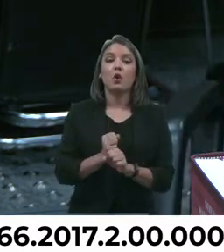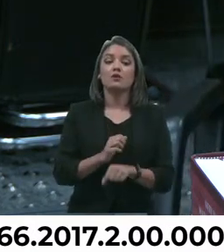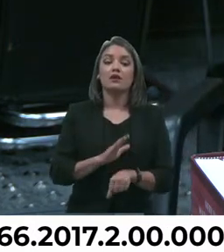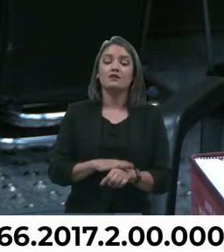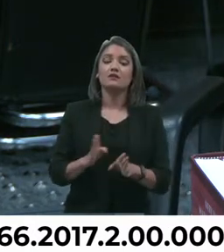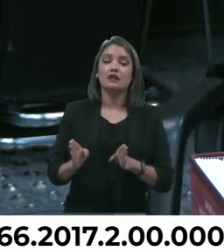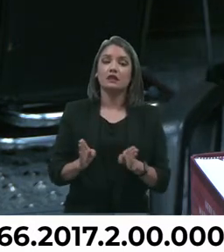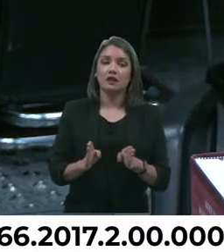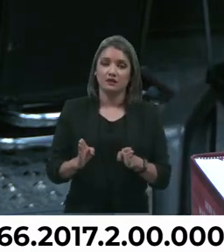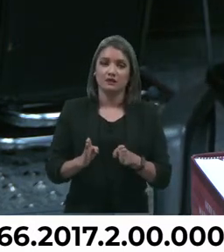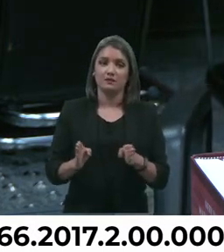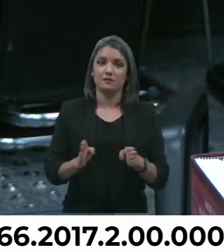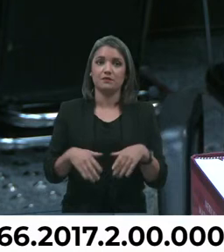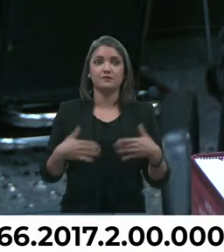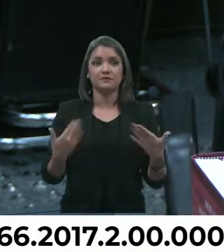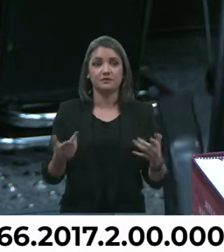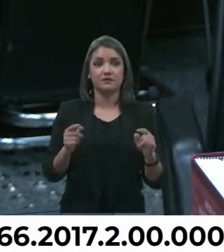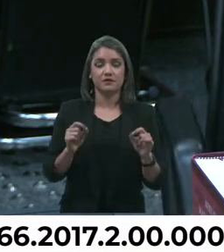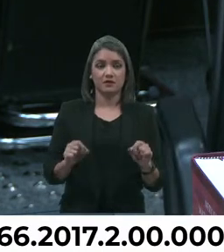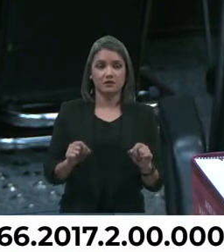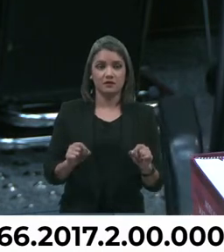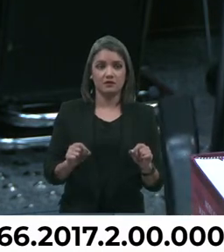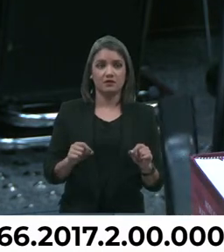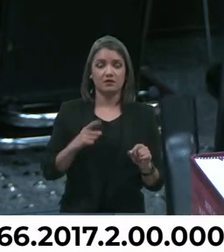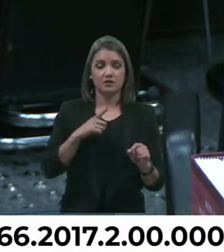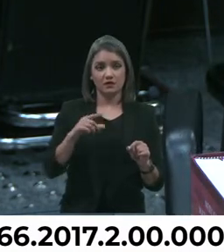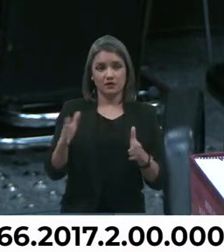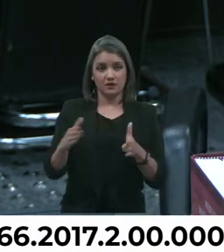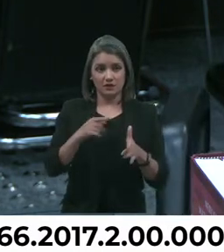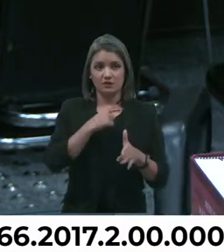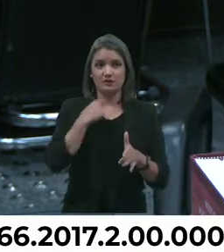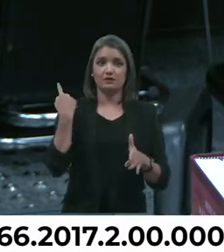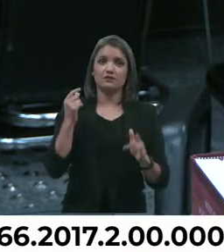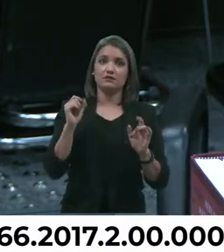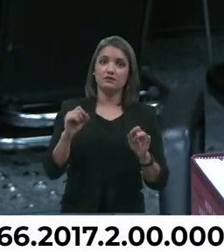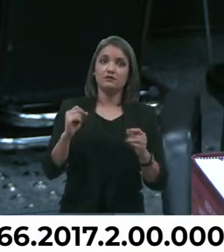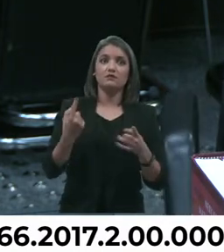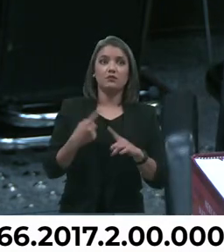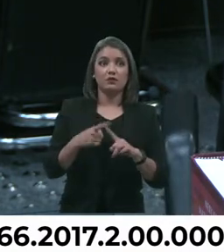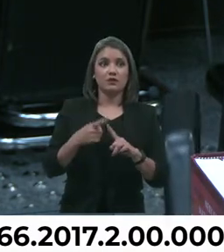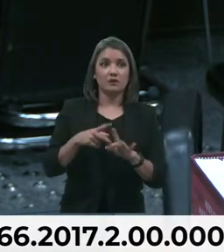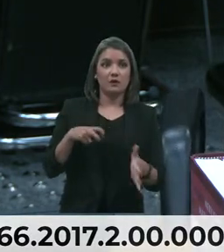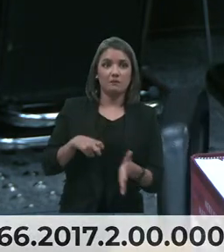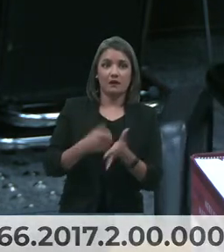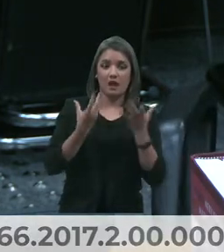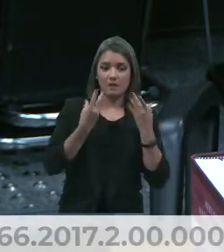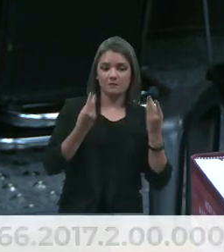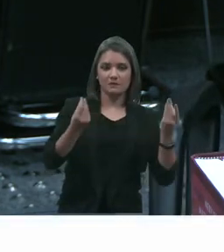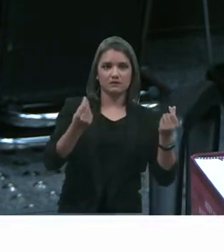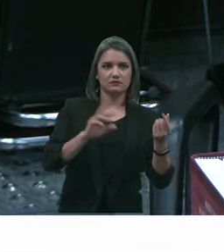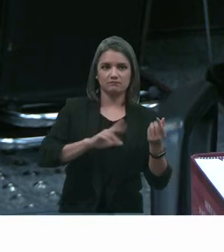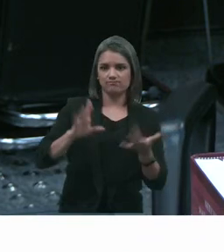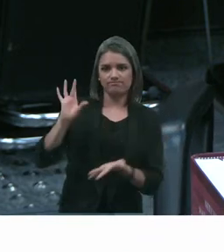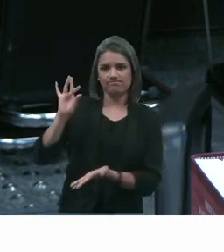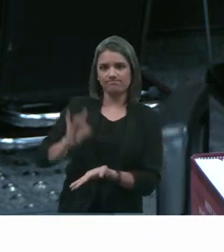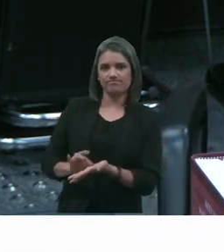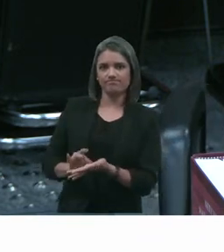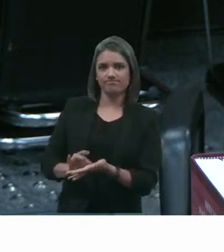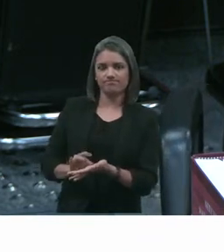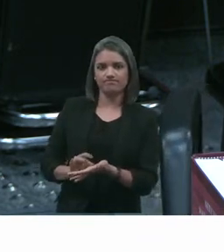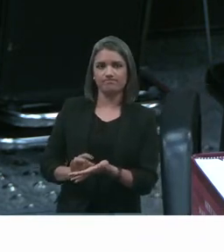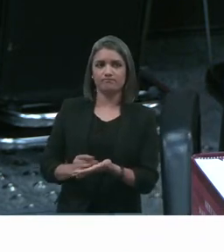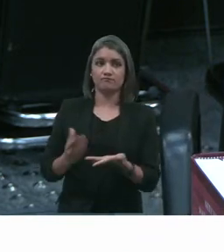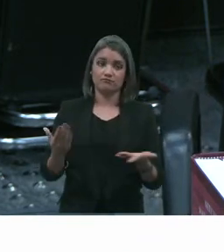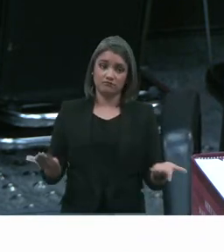Por isso, a aplicação seria da prescrição considerada a pena em abstrato, não a pena em concreto. E,